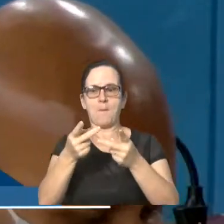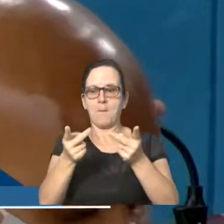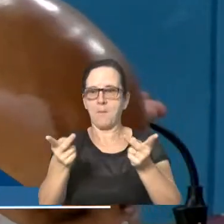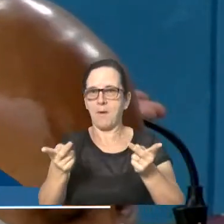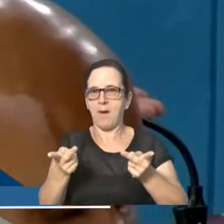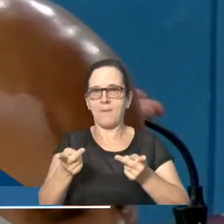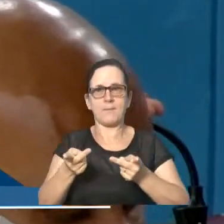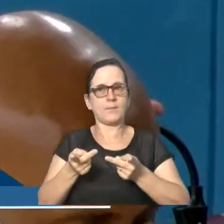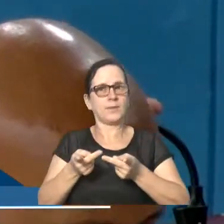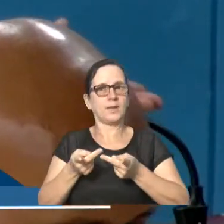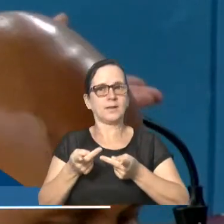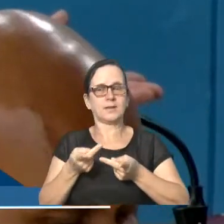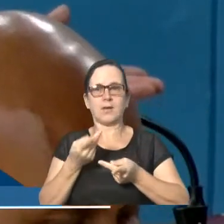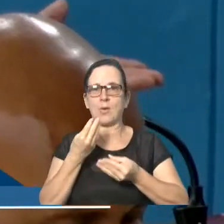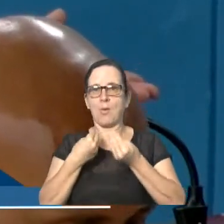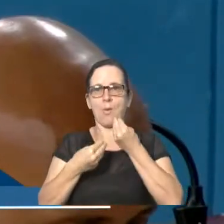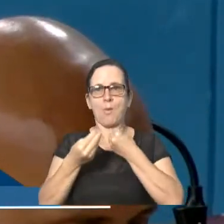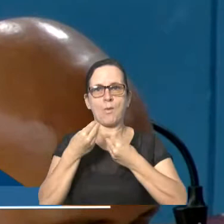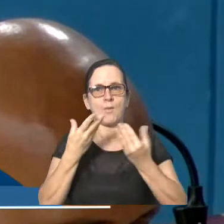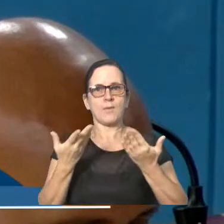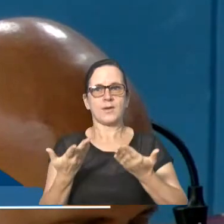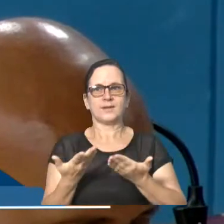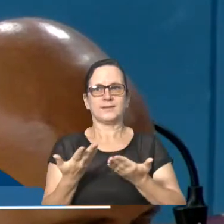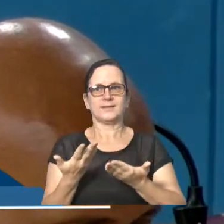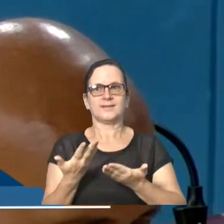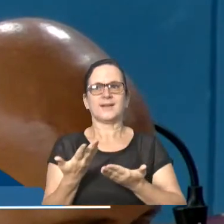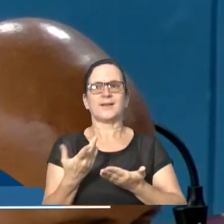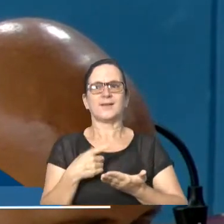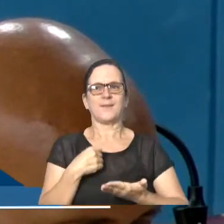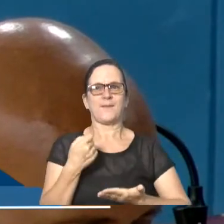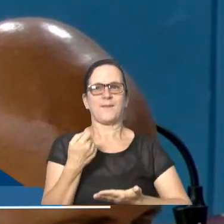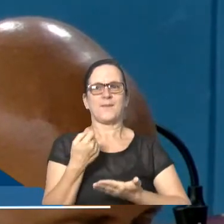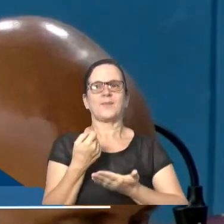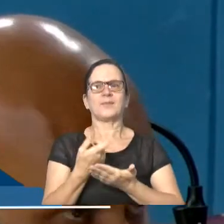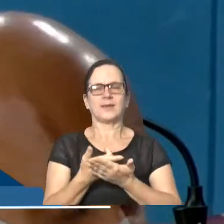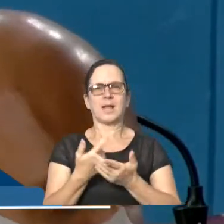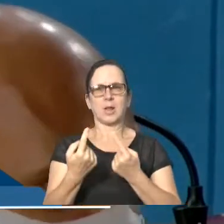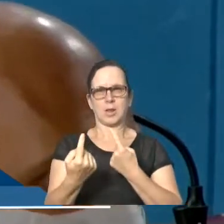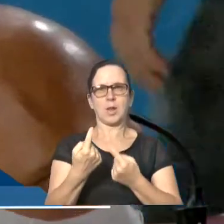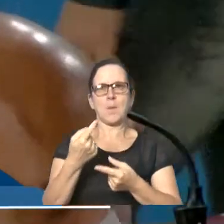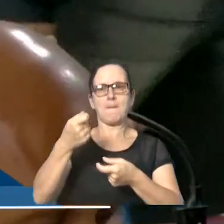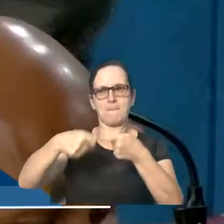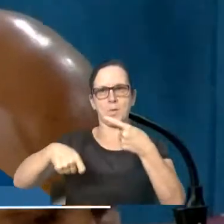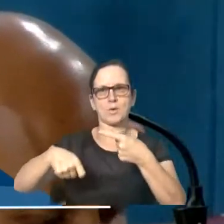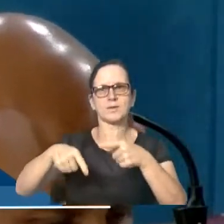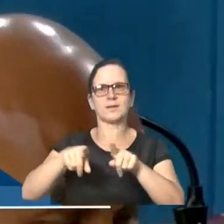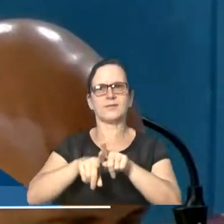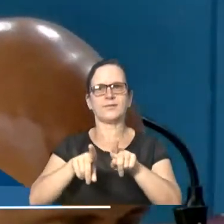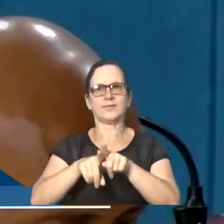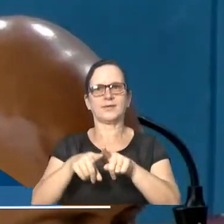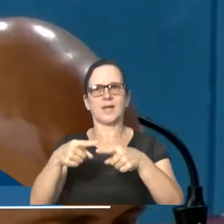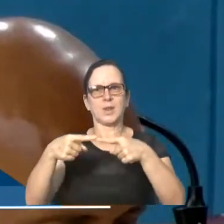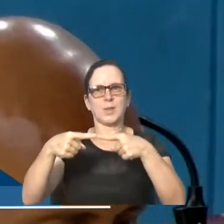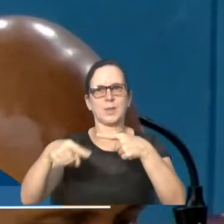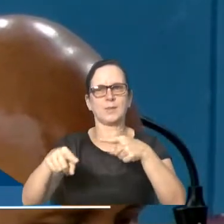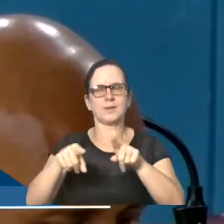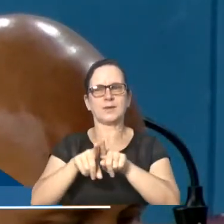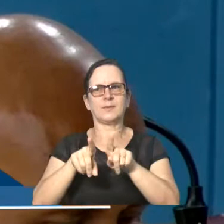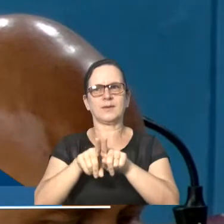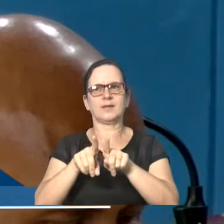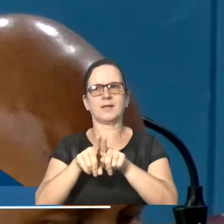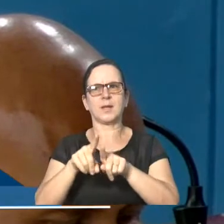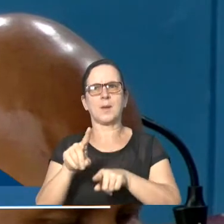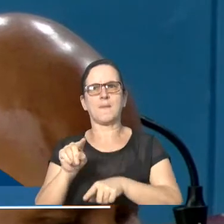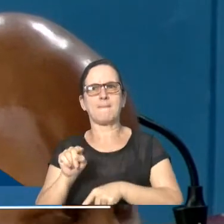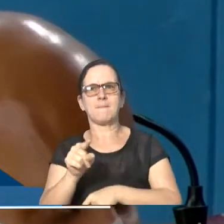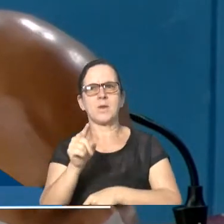reunião na sala dele. Porque eu tô louquinho para pagar um conto pro Tinho, que nós temos uma aposta, né? Se o prefeito desse um reajuste de 15%, eu ia dar